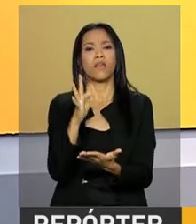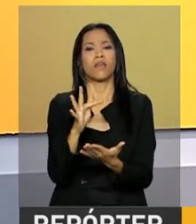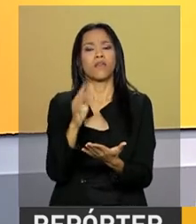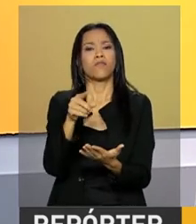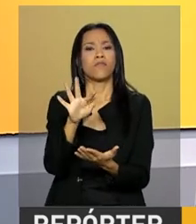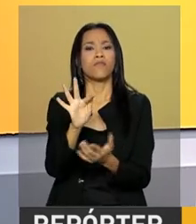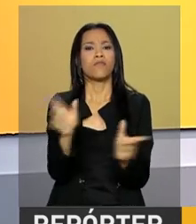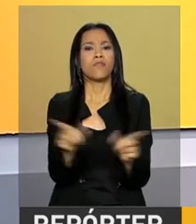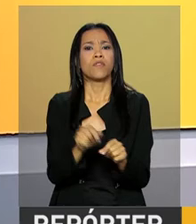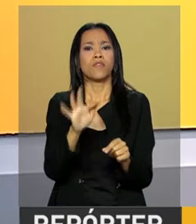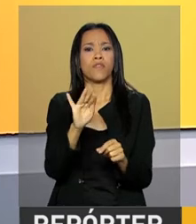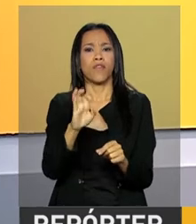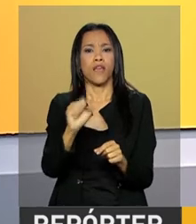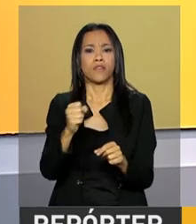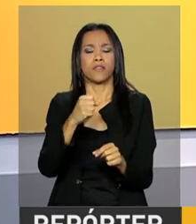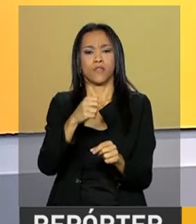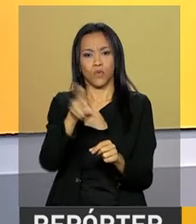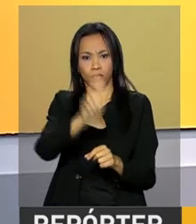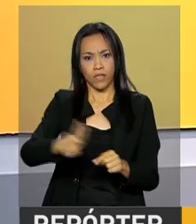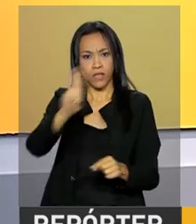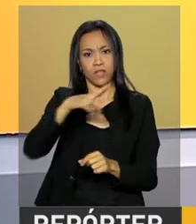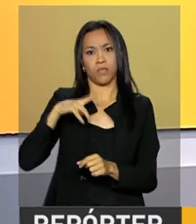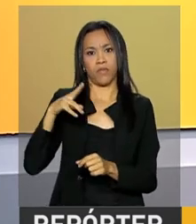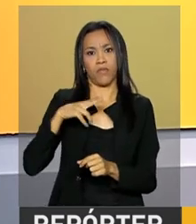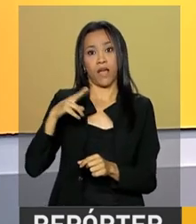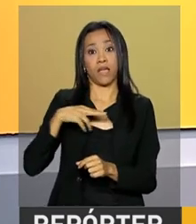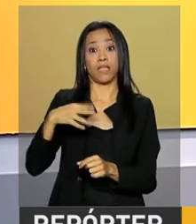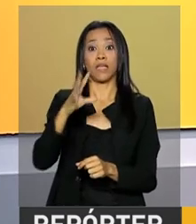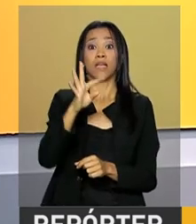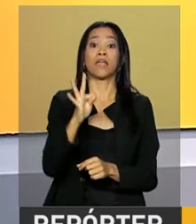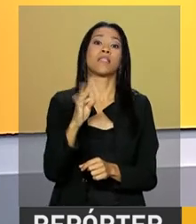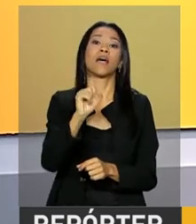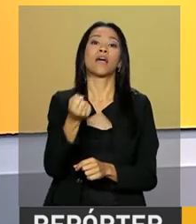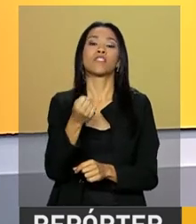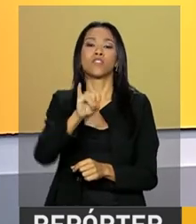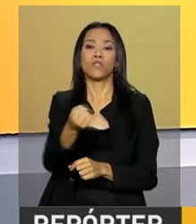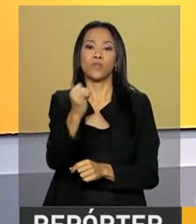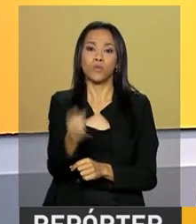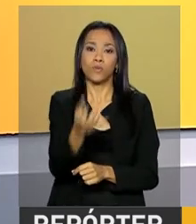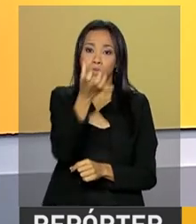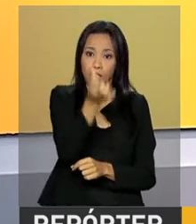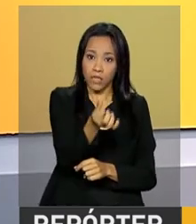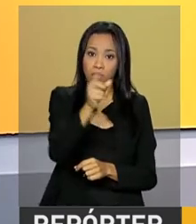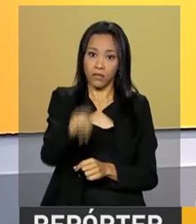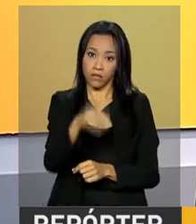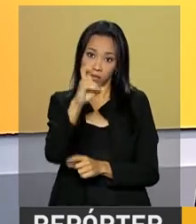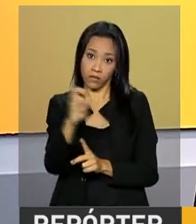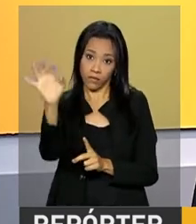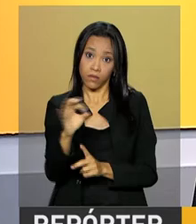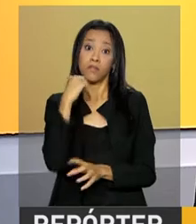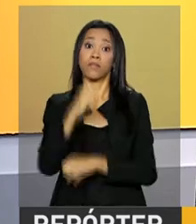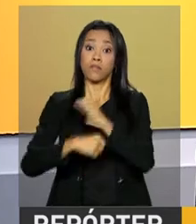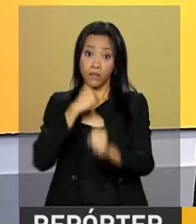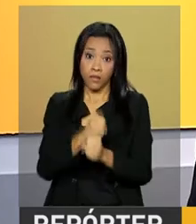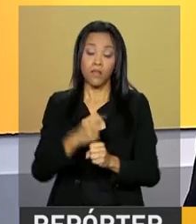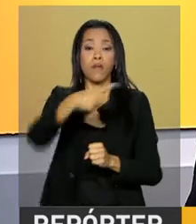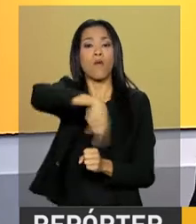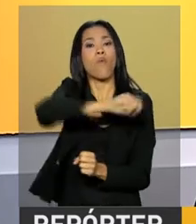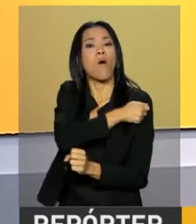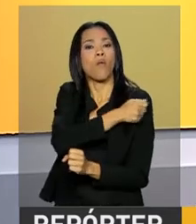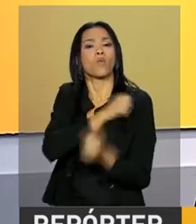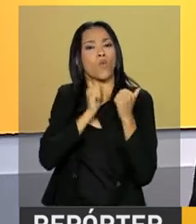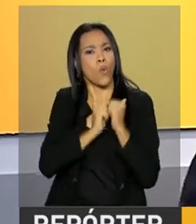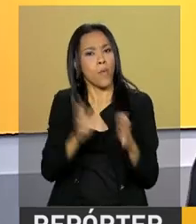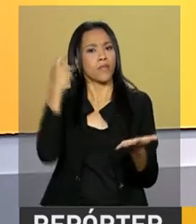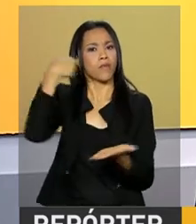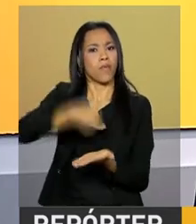em instituições privadas a uma taxa de juros de 6 e meio por cento ao ano o aluno só começa a pagar a